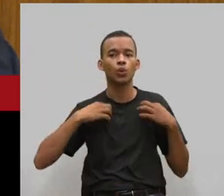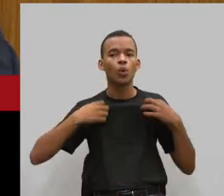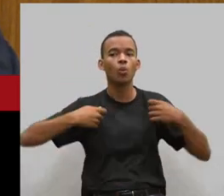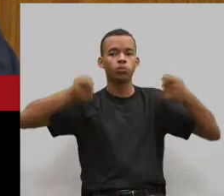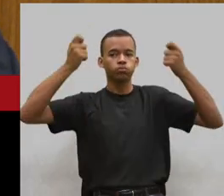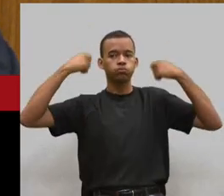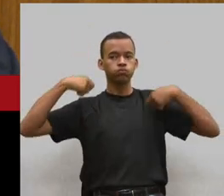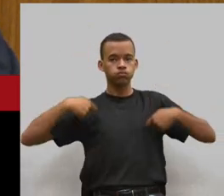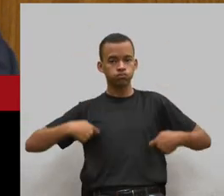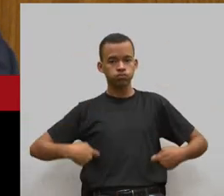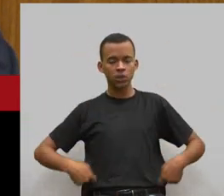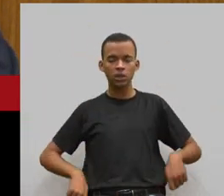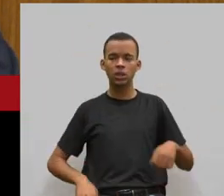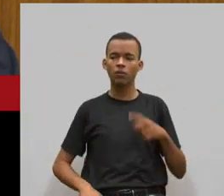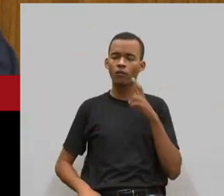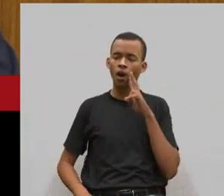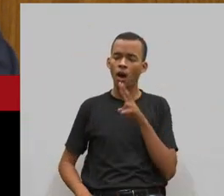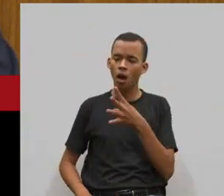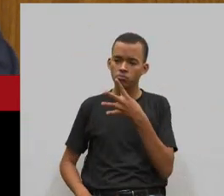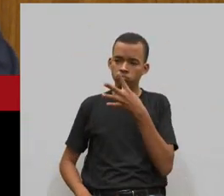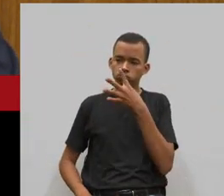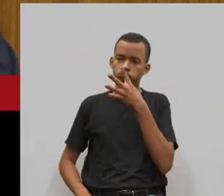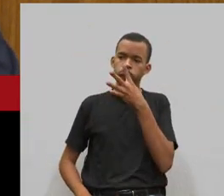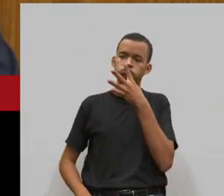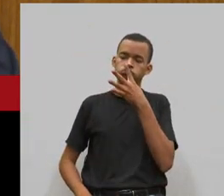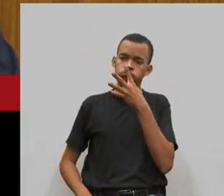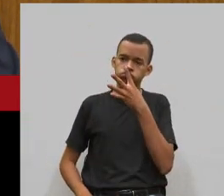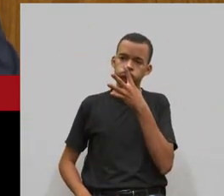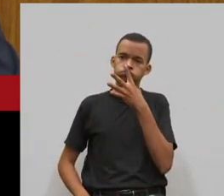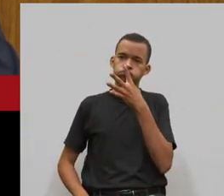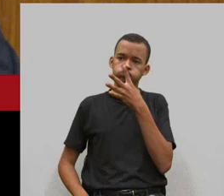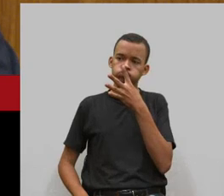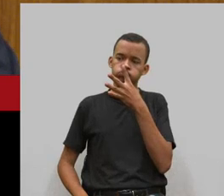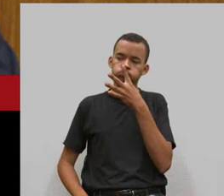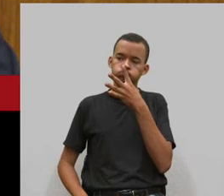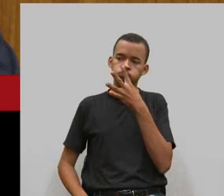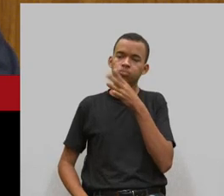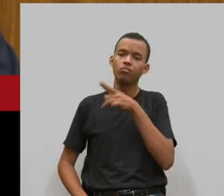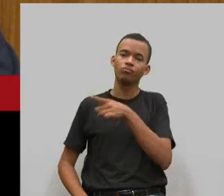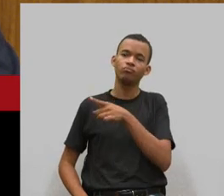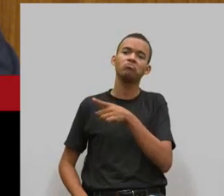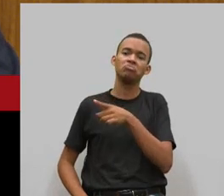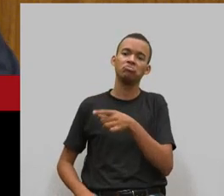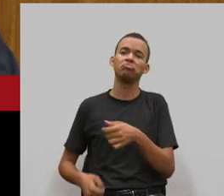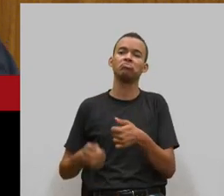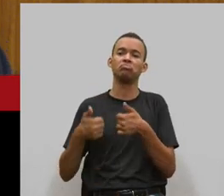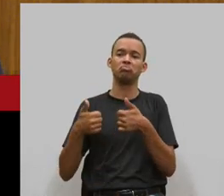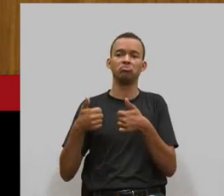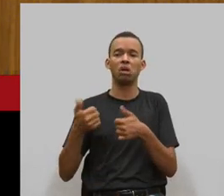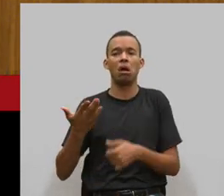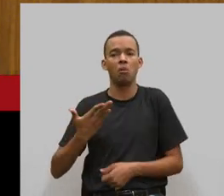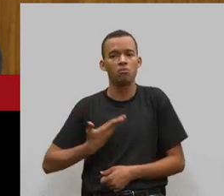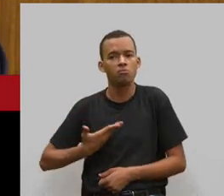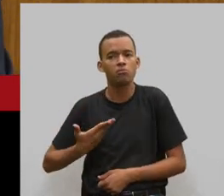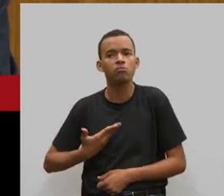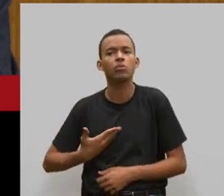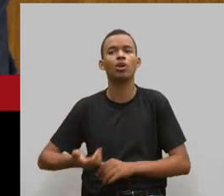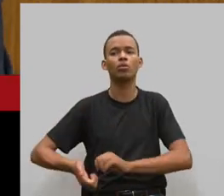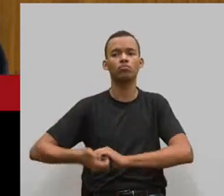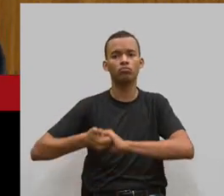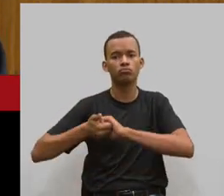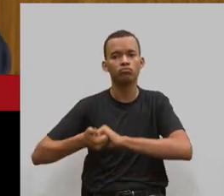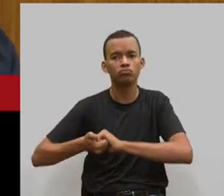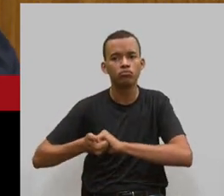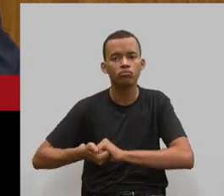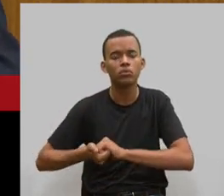minha admiração pela amiga pela companheira e pela hoje deputada na era Rocha e eu não podia deixar de falar isso